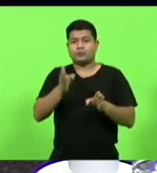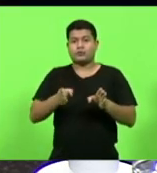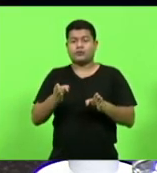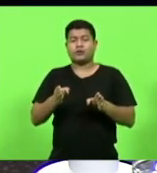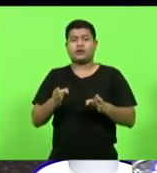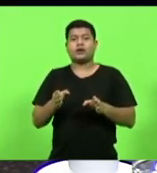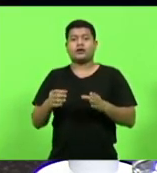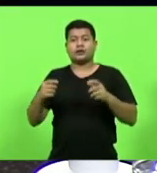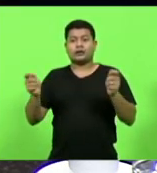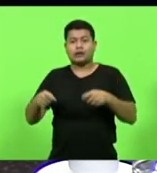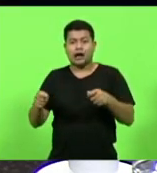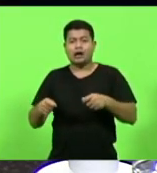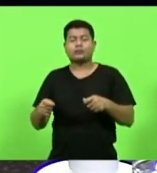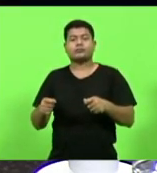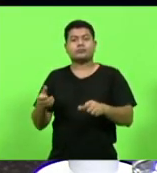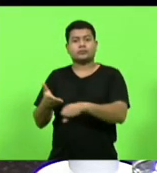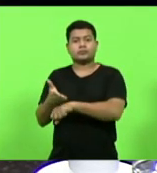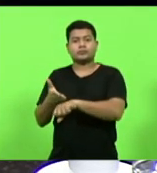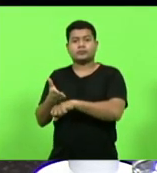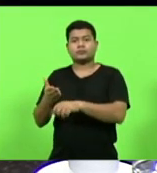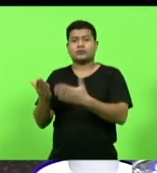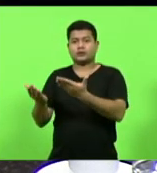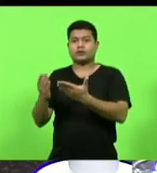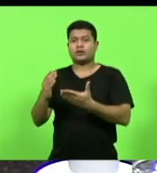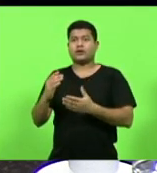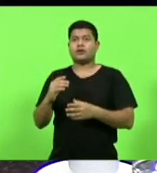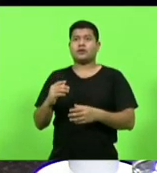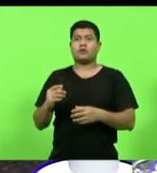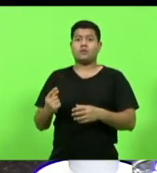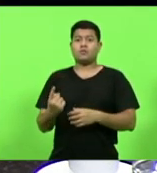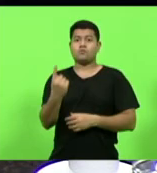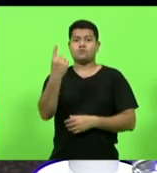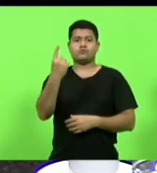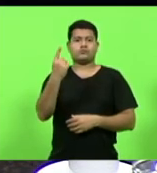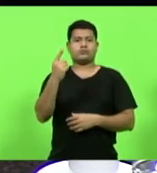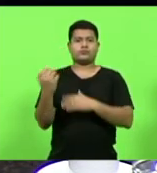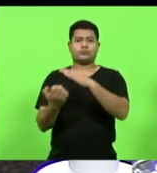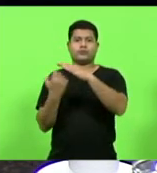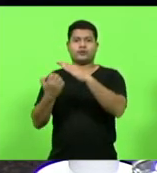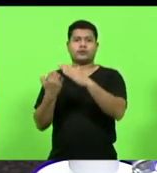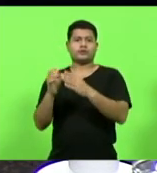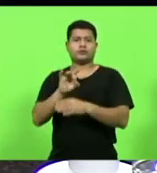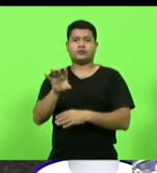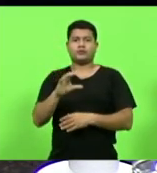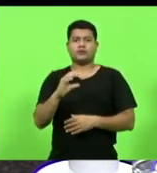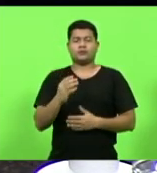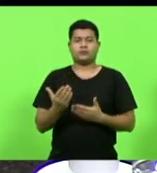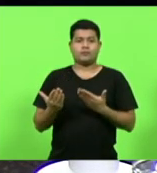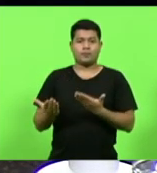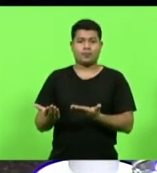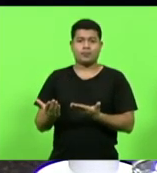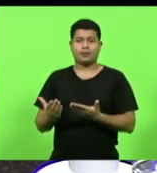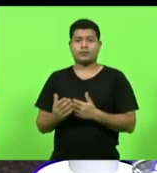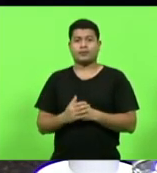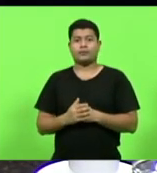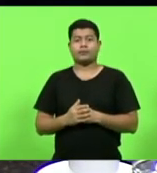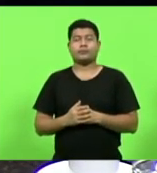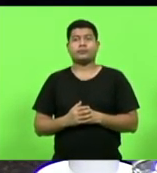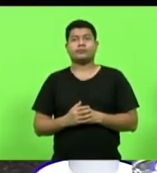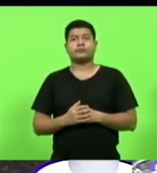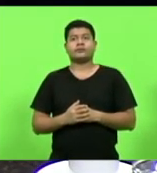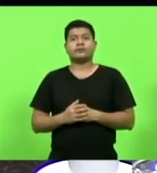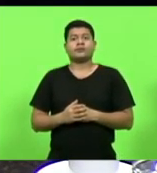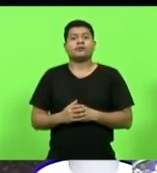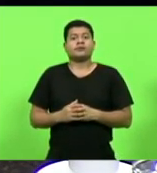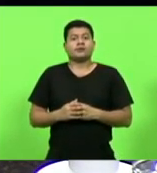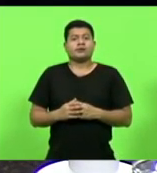habilitou foi o consórcio BC Eventos. Uma única empresa se habilitou. Ocorre, senhor